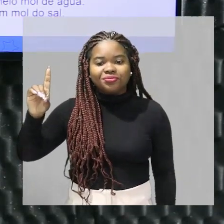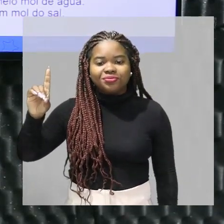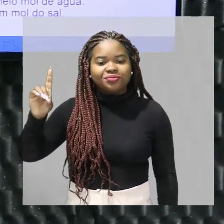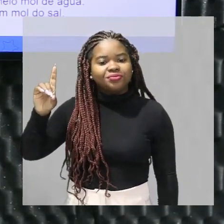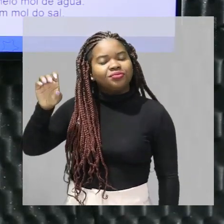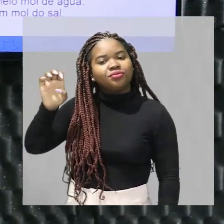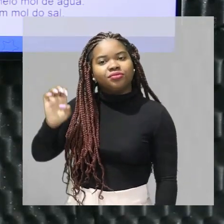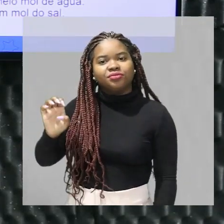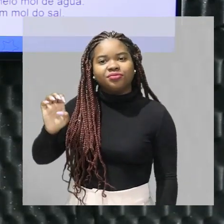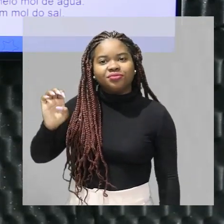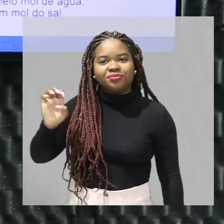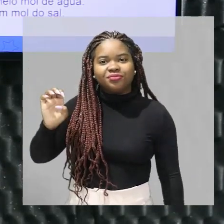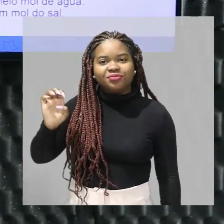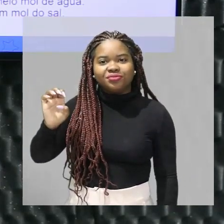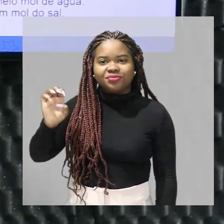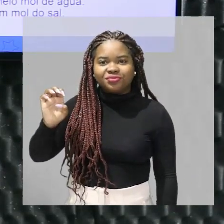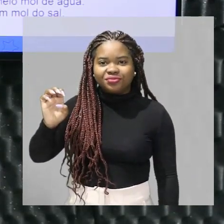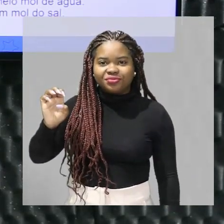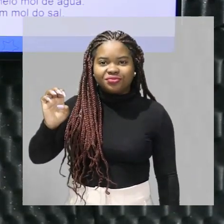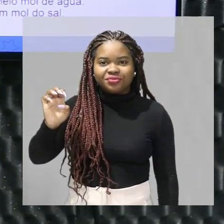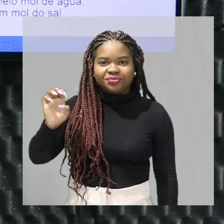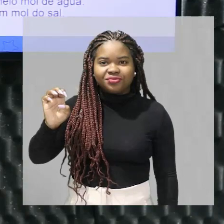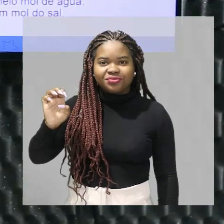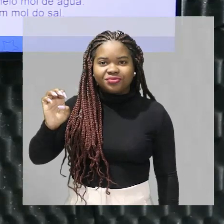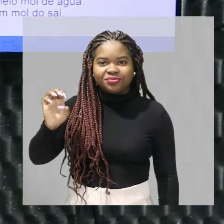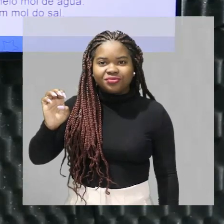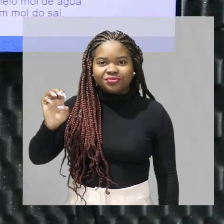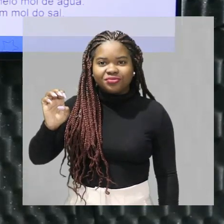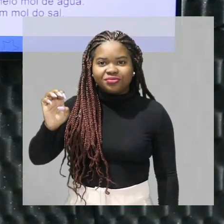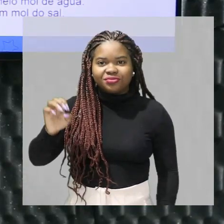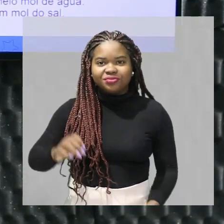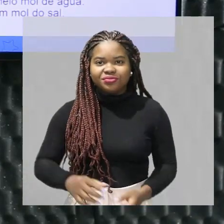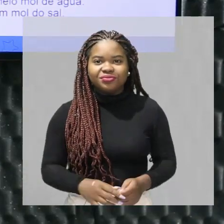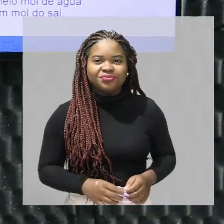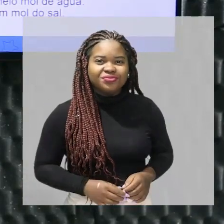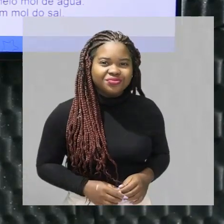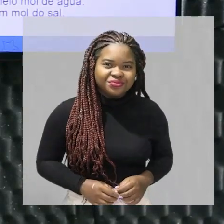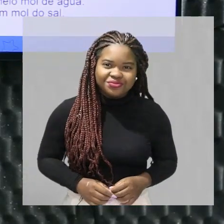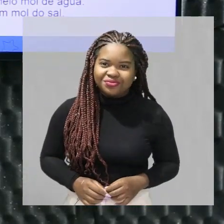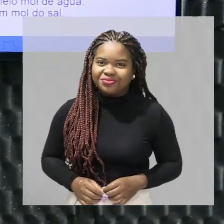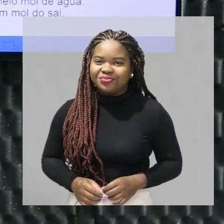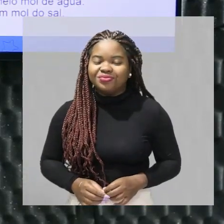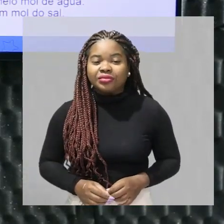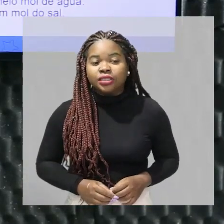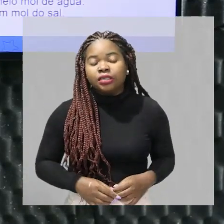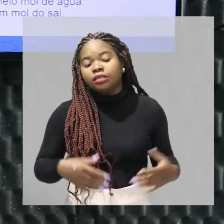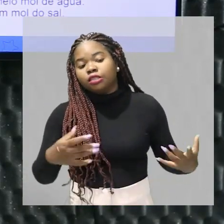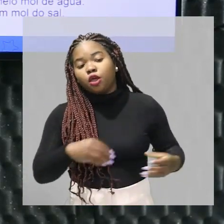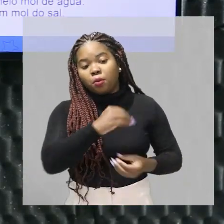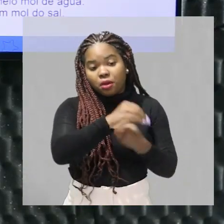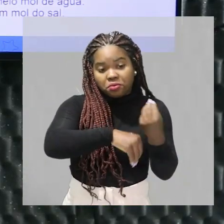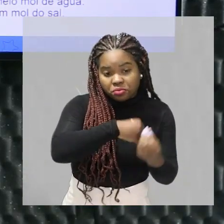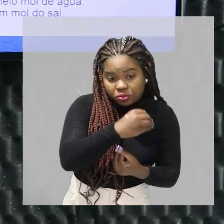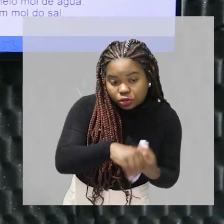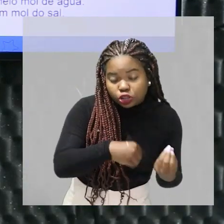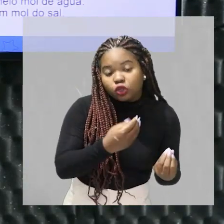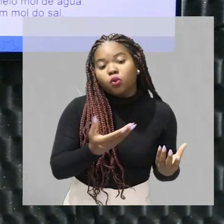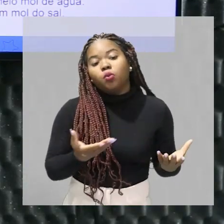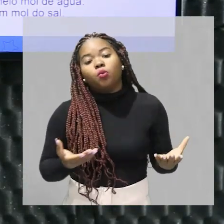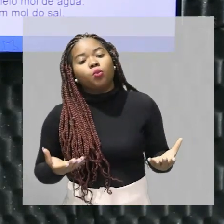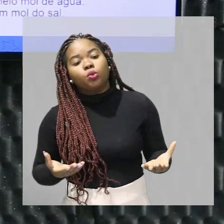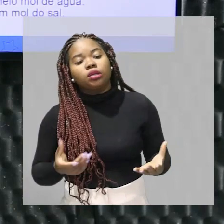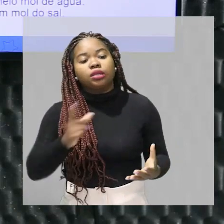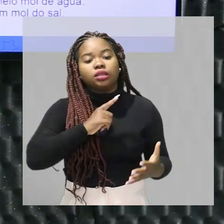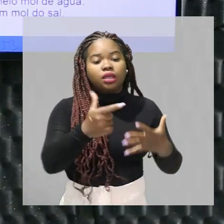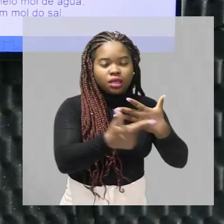de água, ou letra E, produzido 1 mol do sal. Então, uma reação aqui está abordando